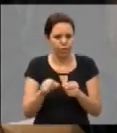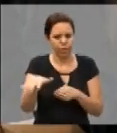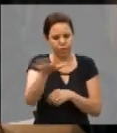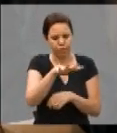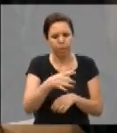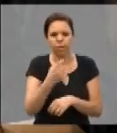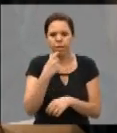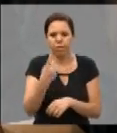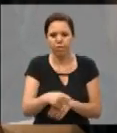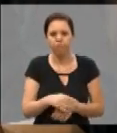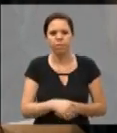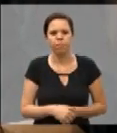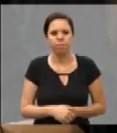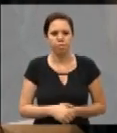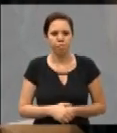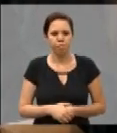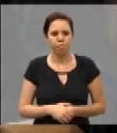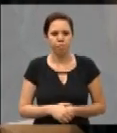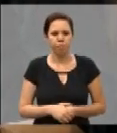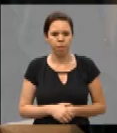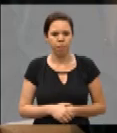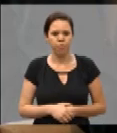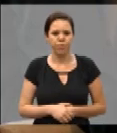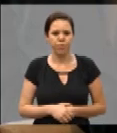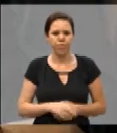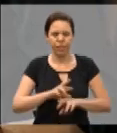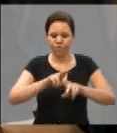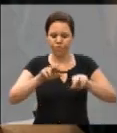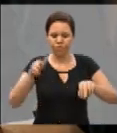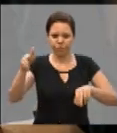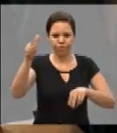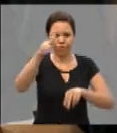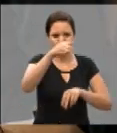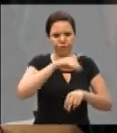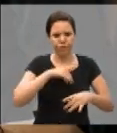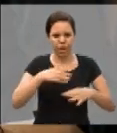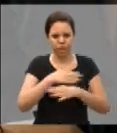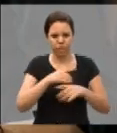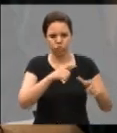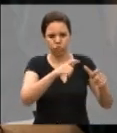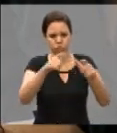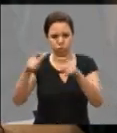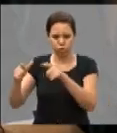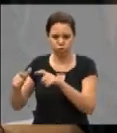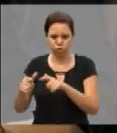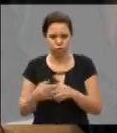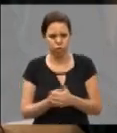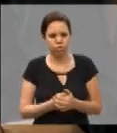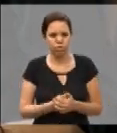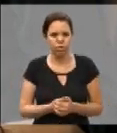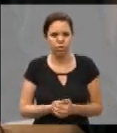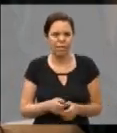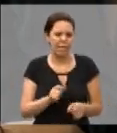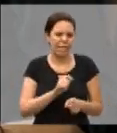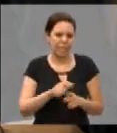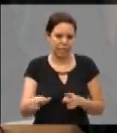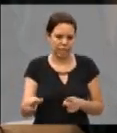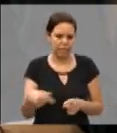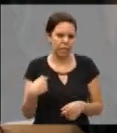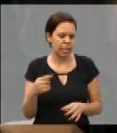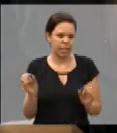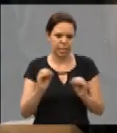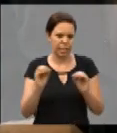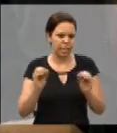de Campinas, né? Várias cidades, vários locais, tudo filmado em locação. Nós não temos